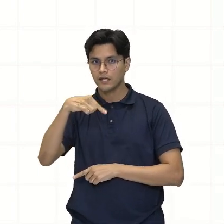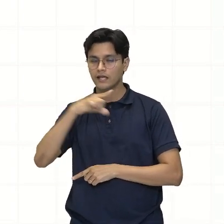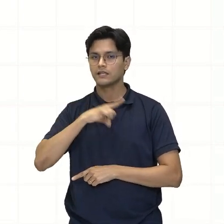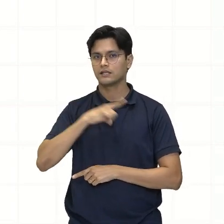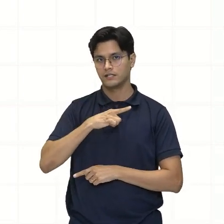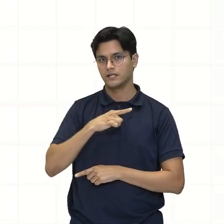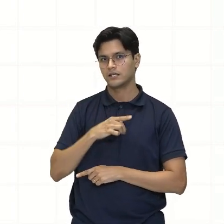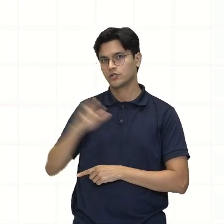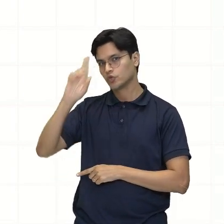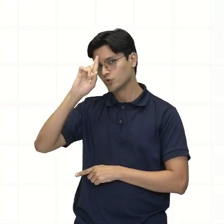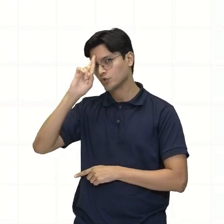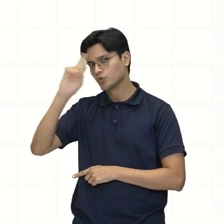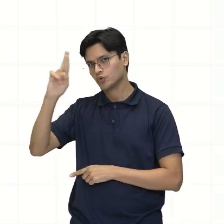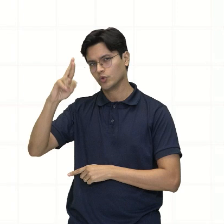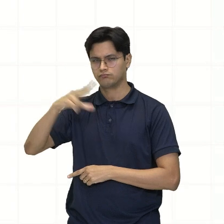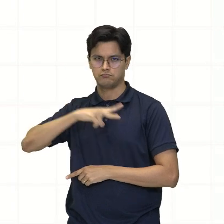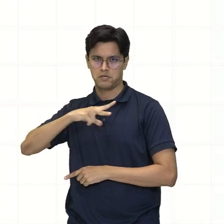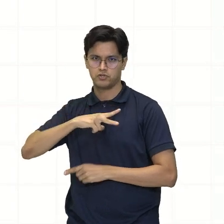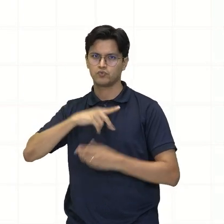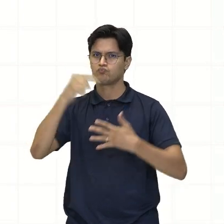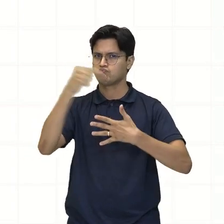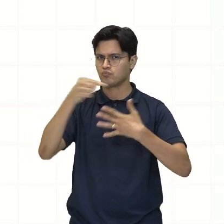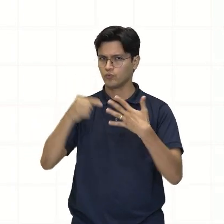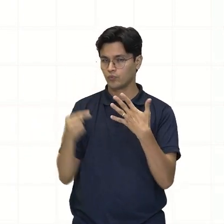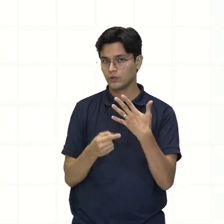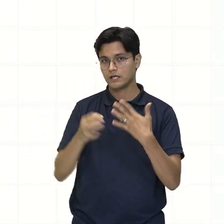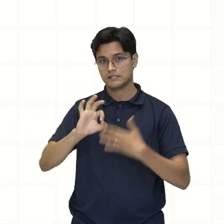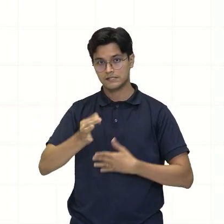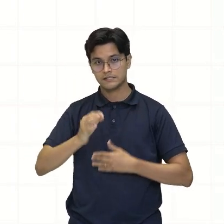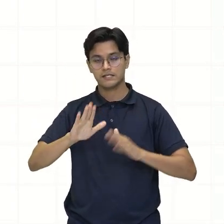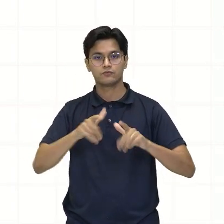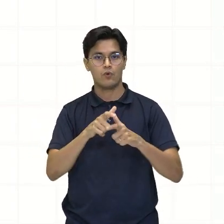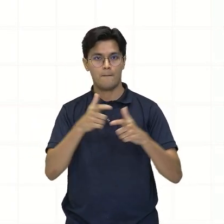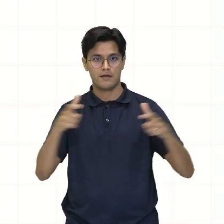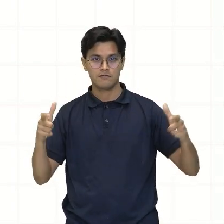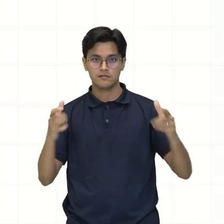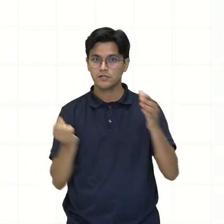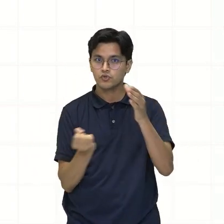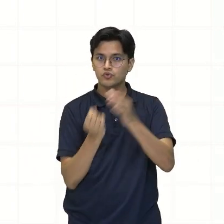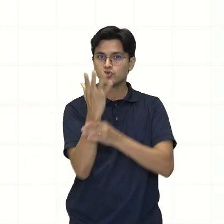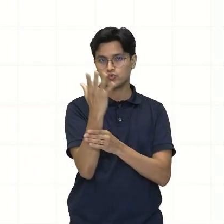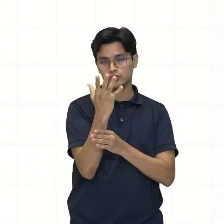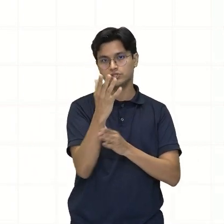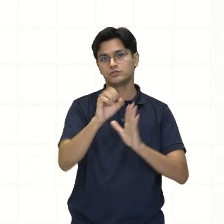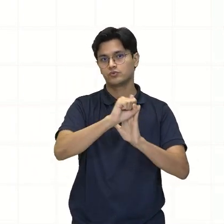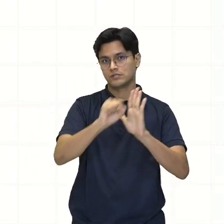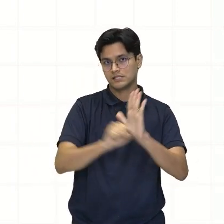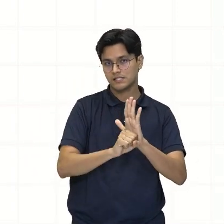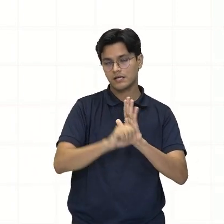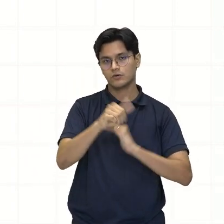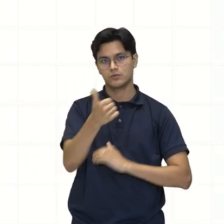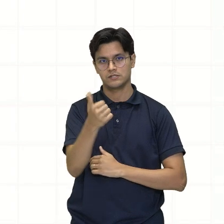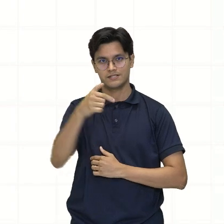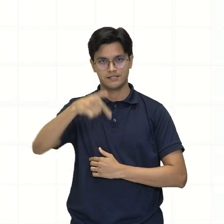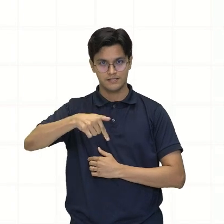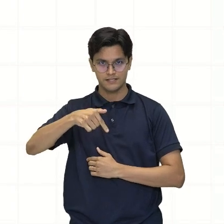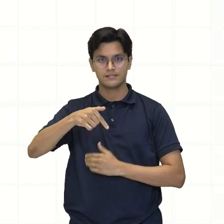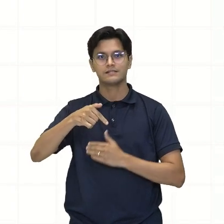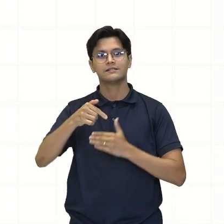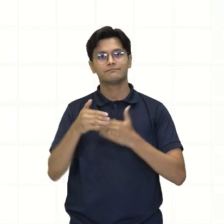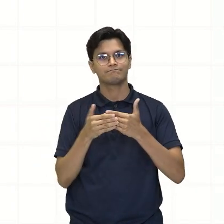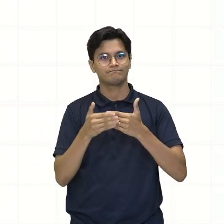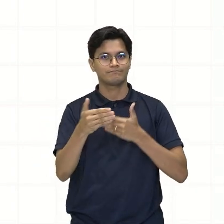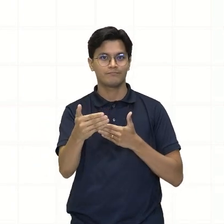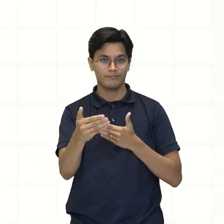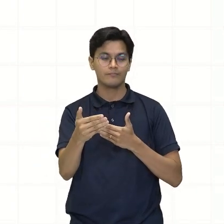a maior parte das capitanias ela foi criada aqui no século XVII, a partir